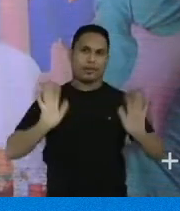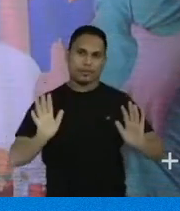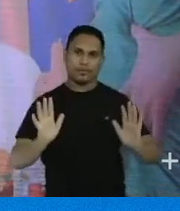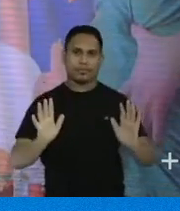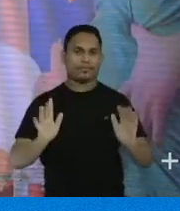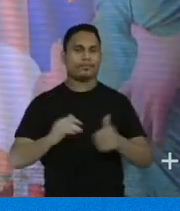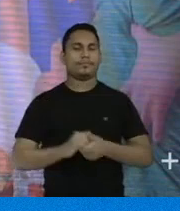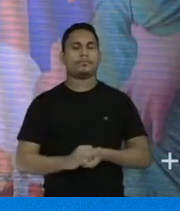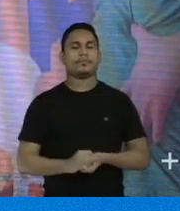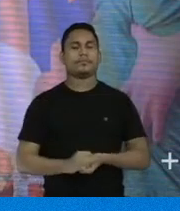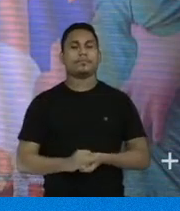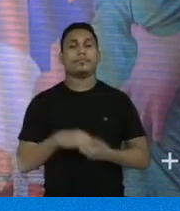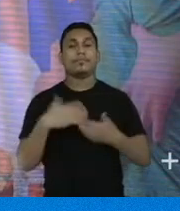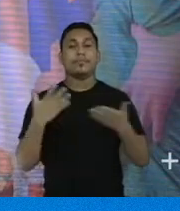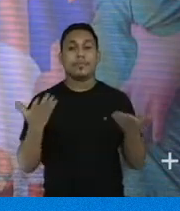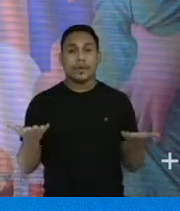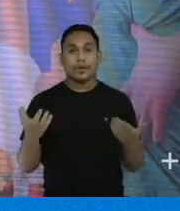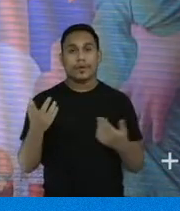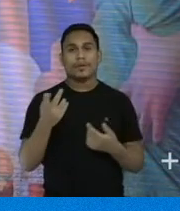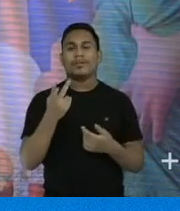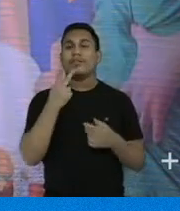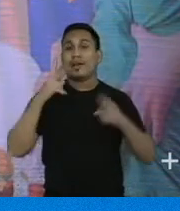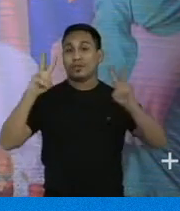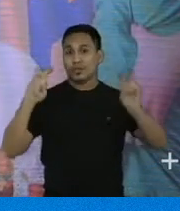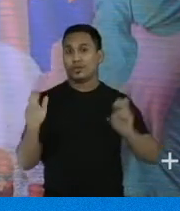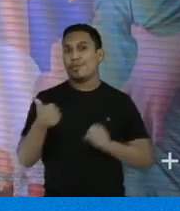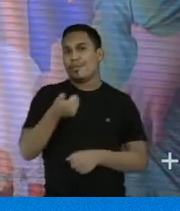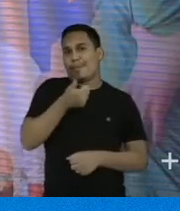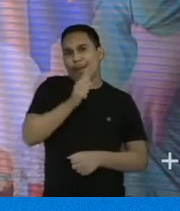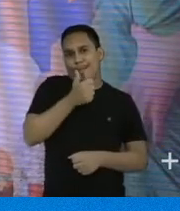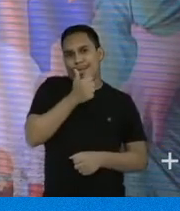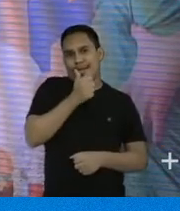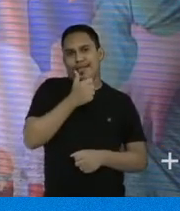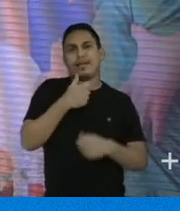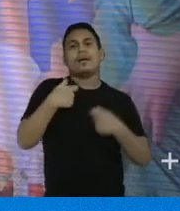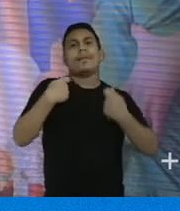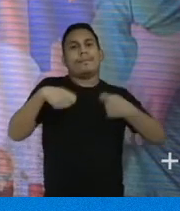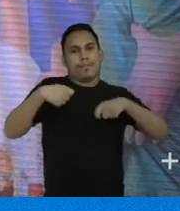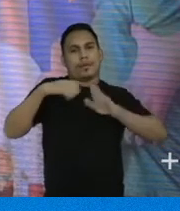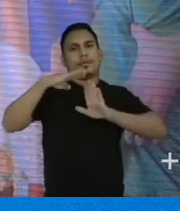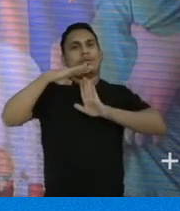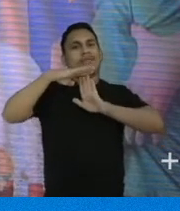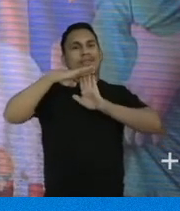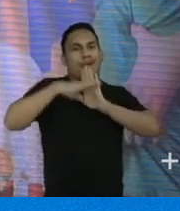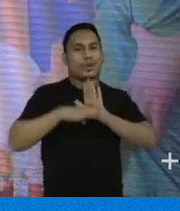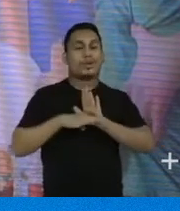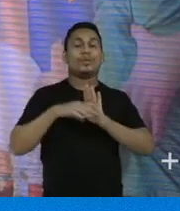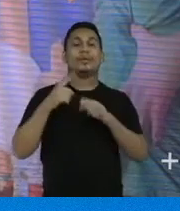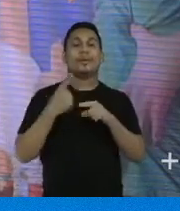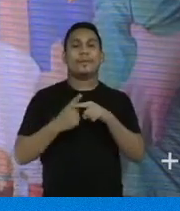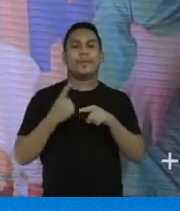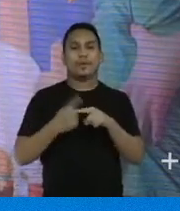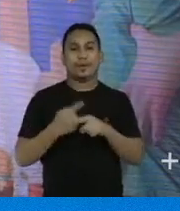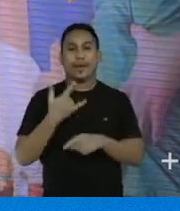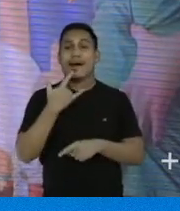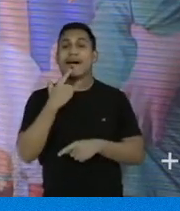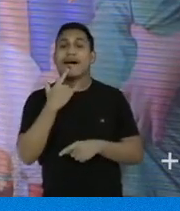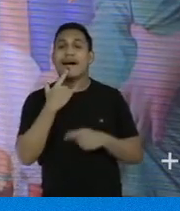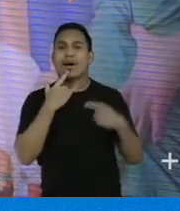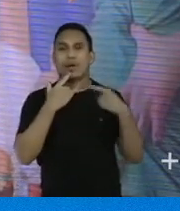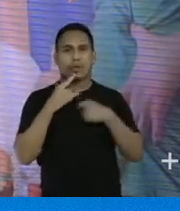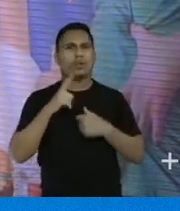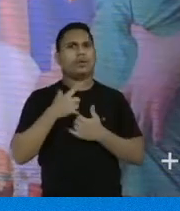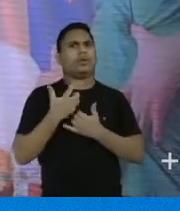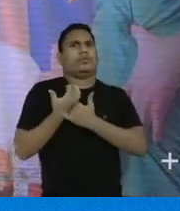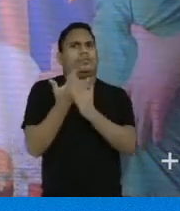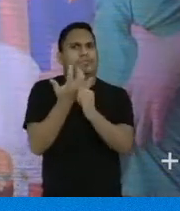fala sobre ingestão de bebida, né? Tem que reduzir bastante porque o álcool, além de ser muito calórico, tem